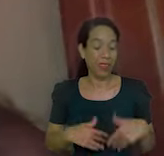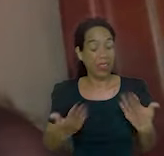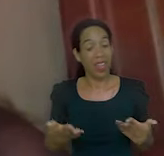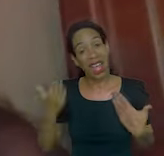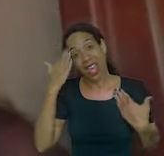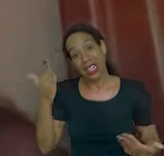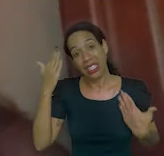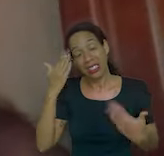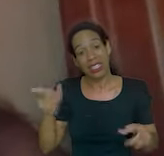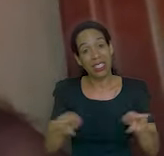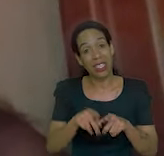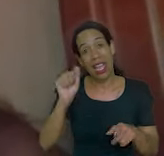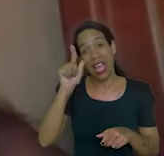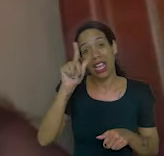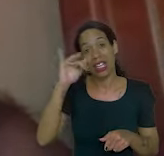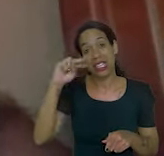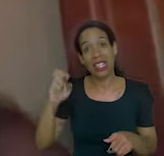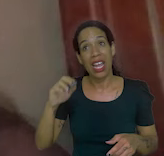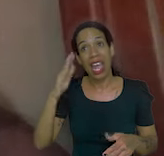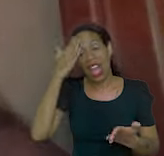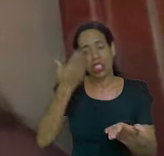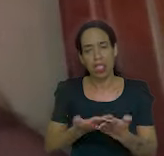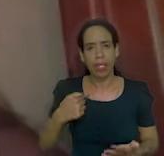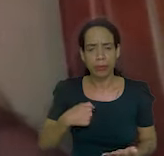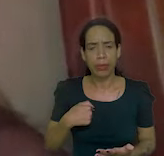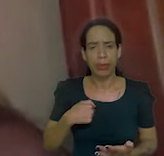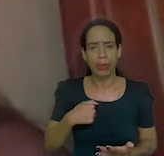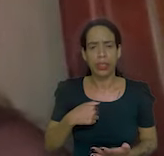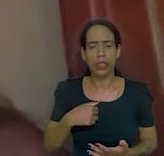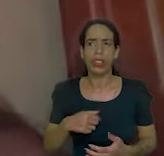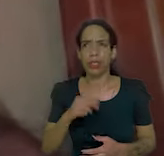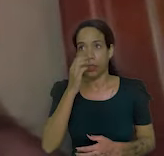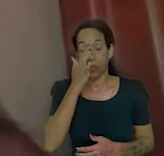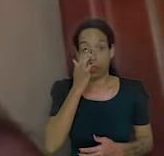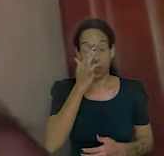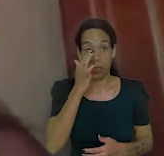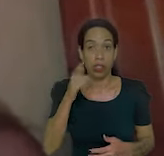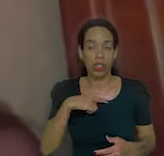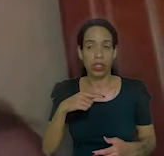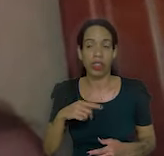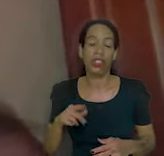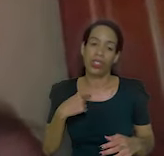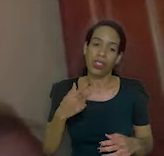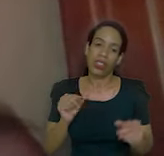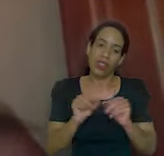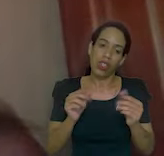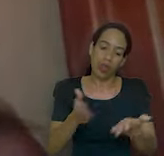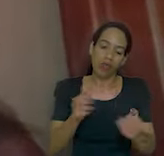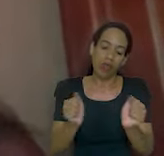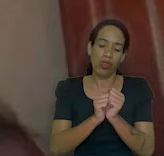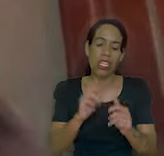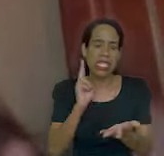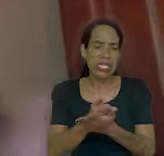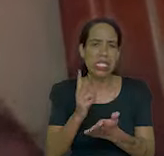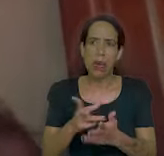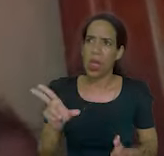E, assim, agradecer também a Aline por ter confiado em mim, né? Confiou em mim de olhos fechados. Então, assim, eu